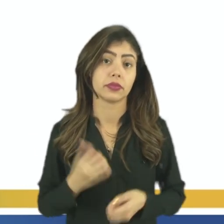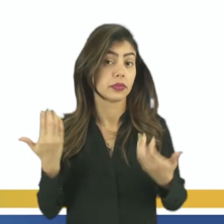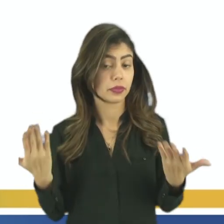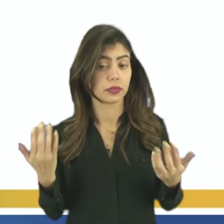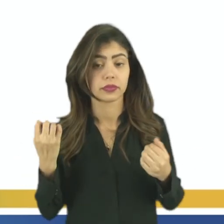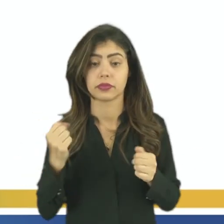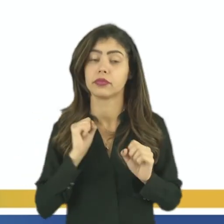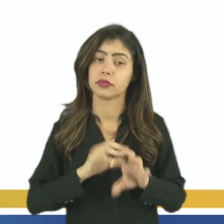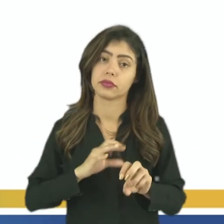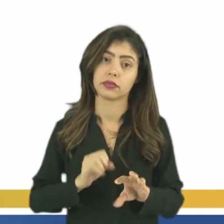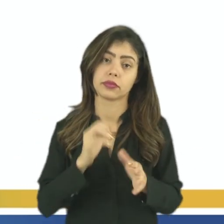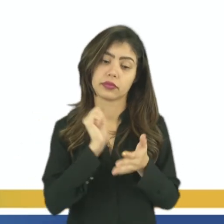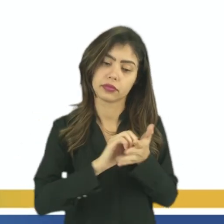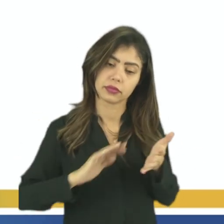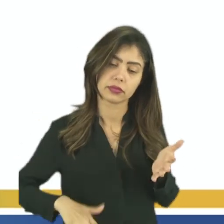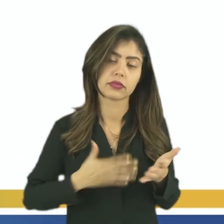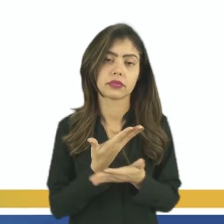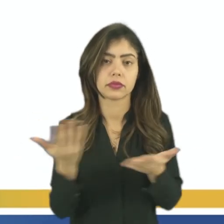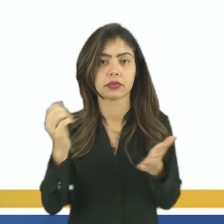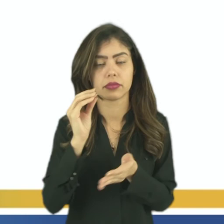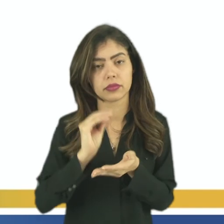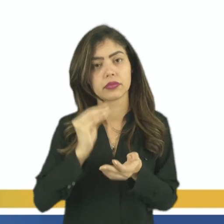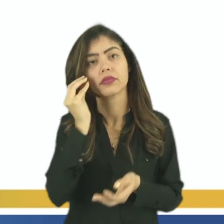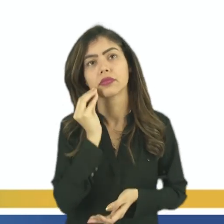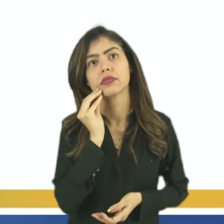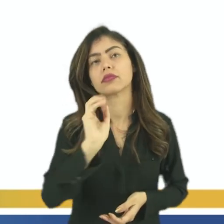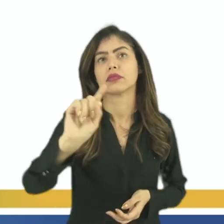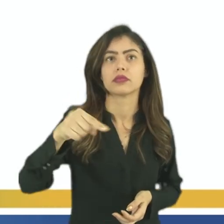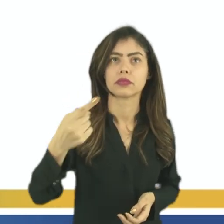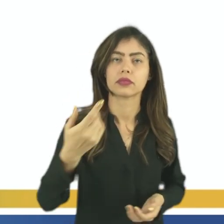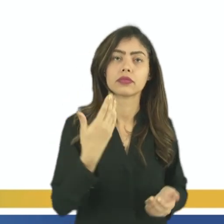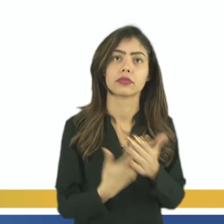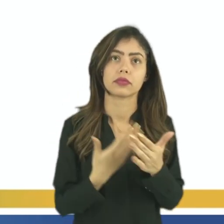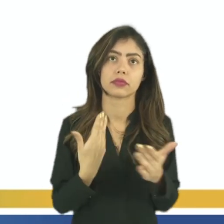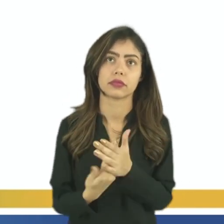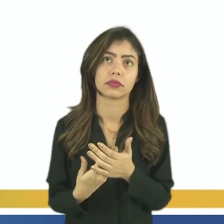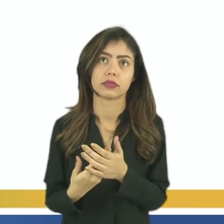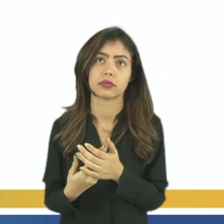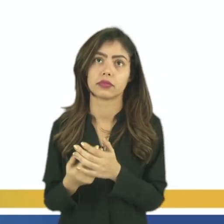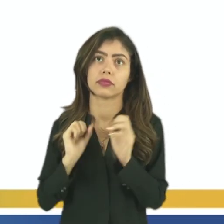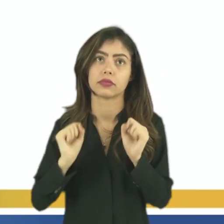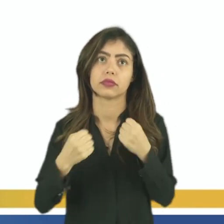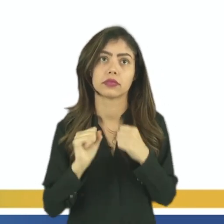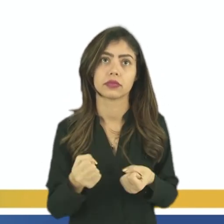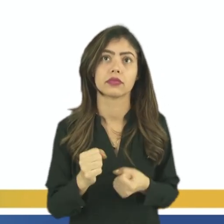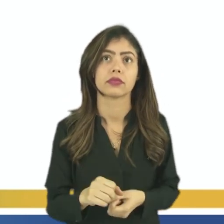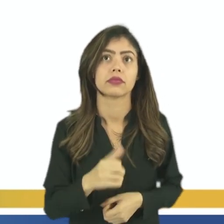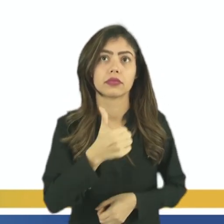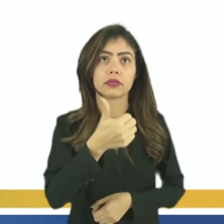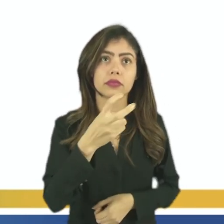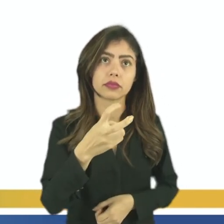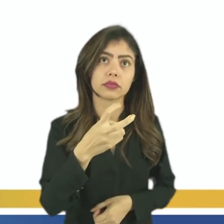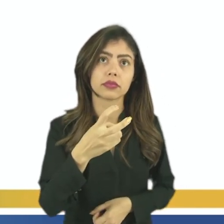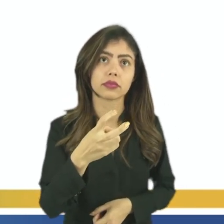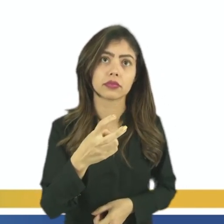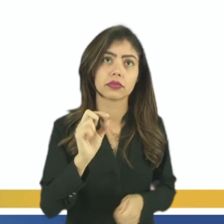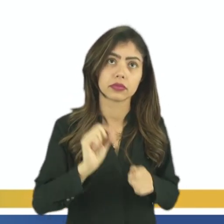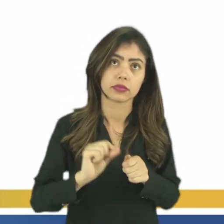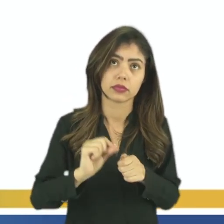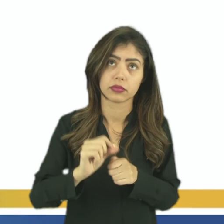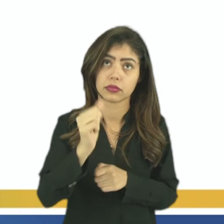deixar um exercício para vocês certo para vocês aí tentar e depois em uma aula prática de educação física caio em 15 arremessos